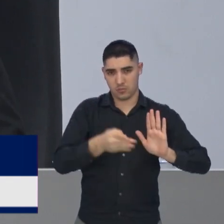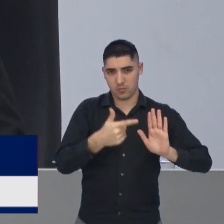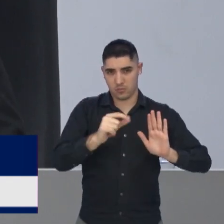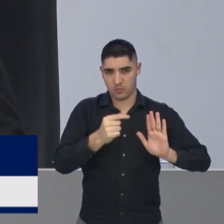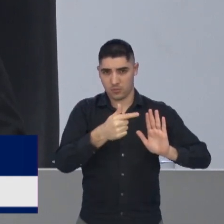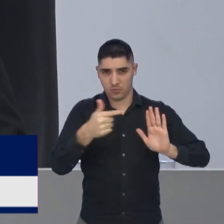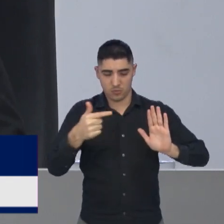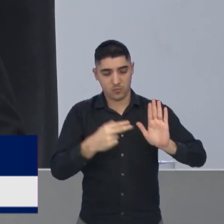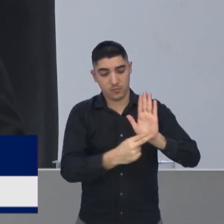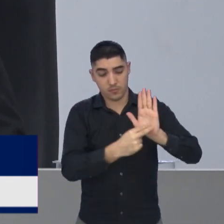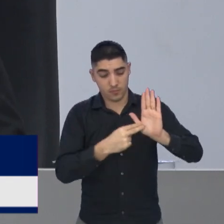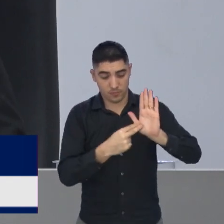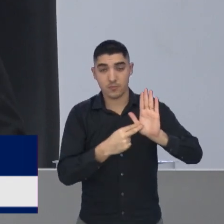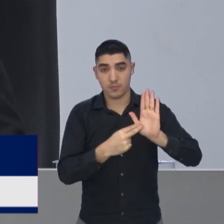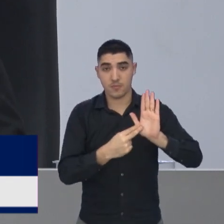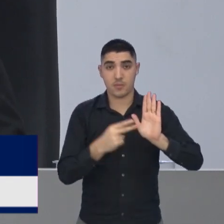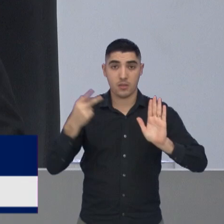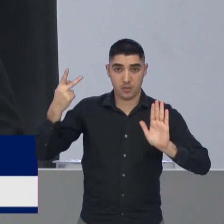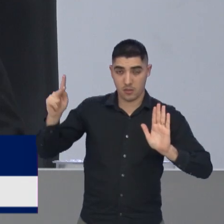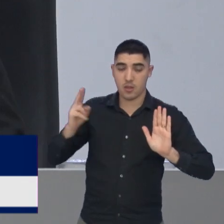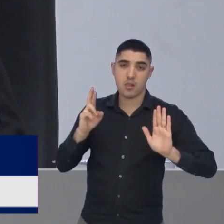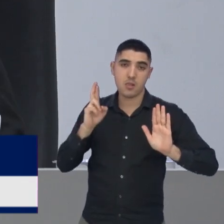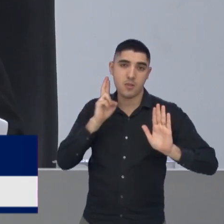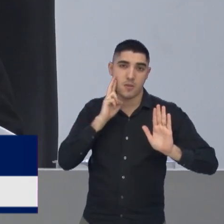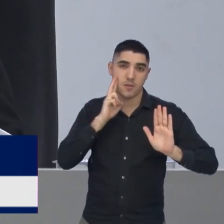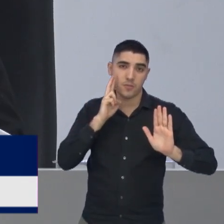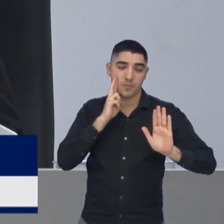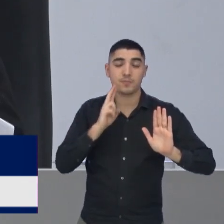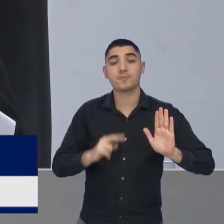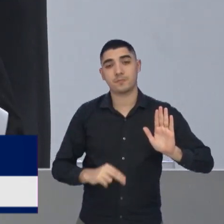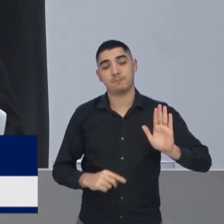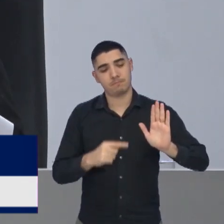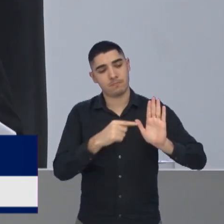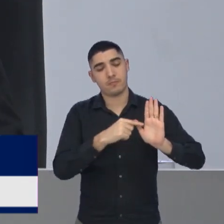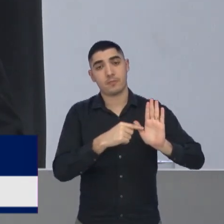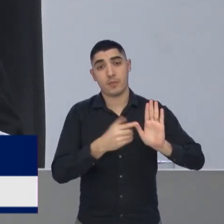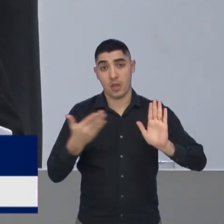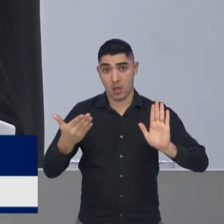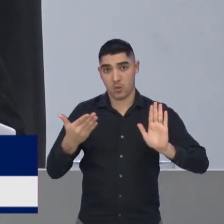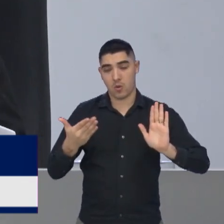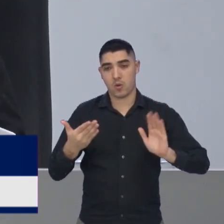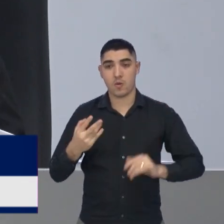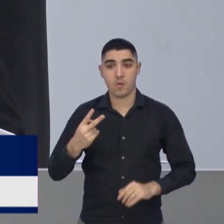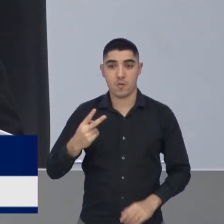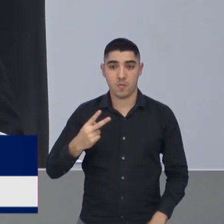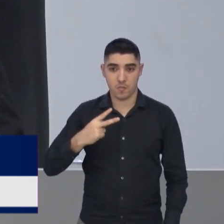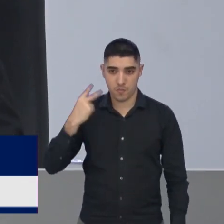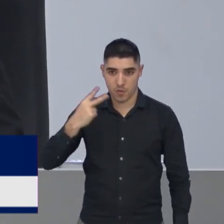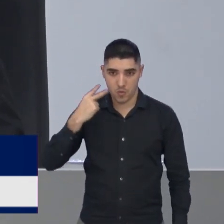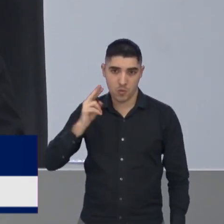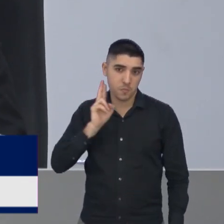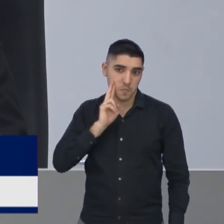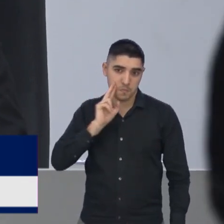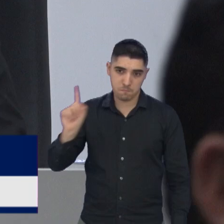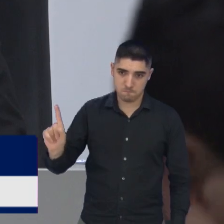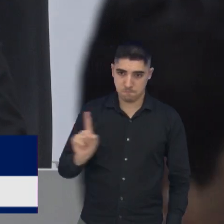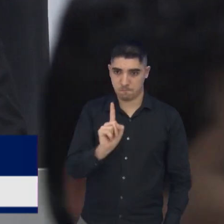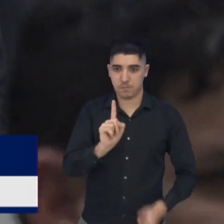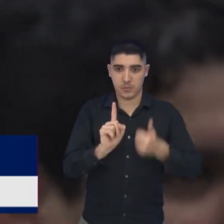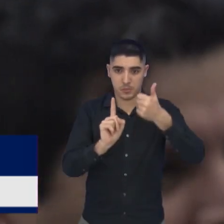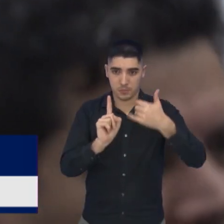371/2022, autoria do vereador Renato Santiago. Inscrito para falar no processo, o vereador Renato